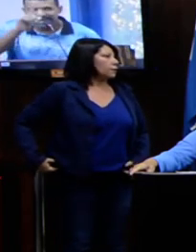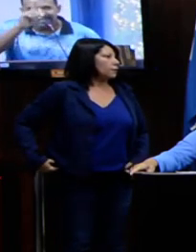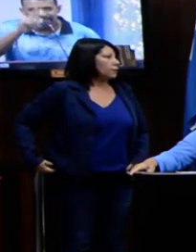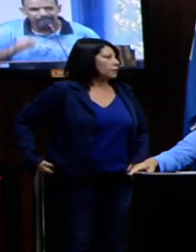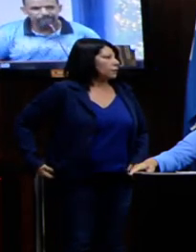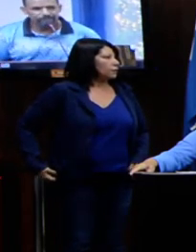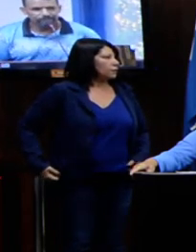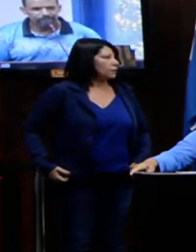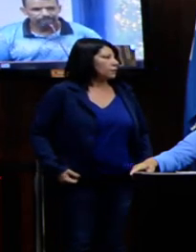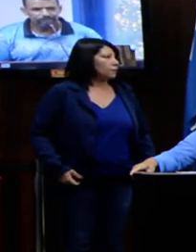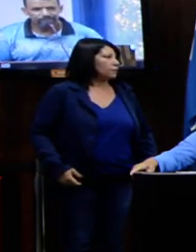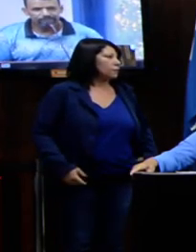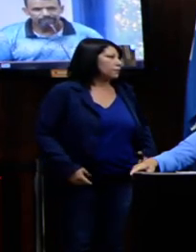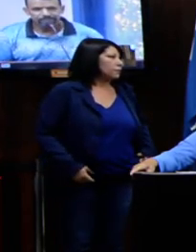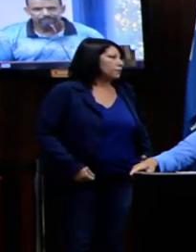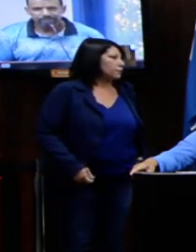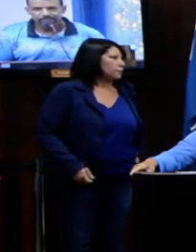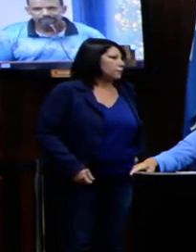Ele está acamado.